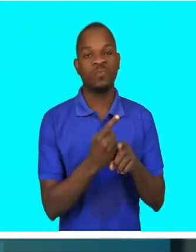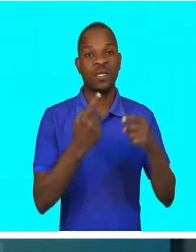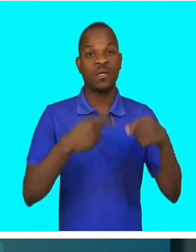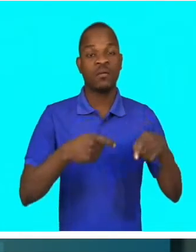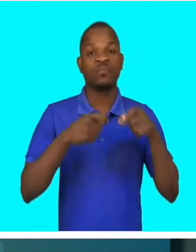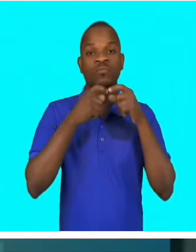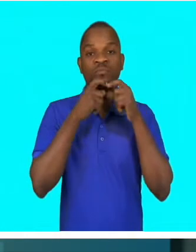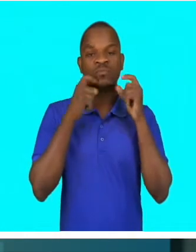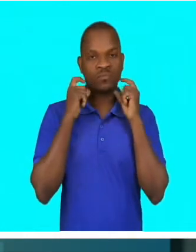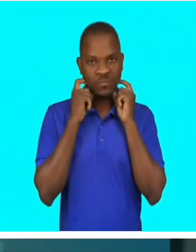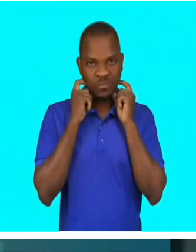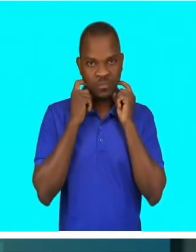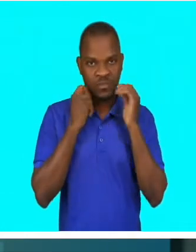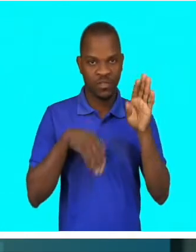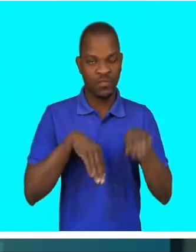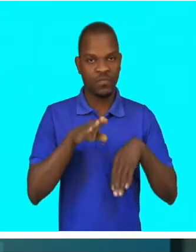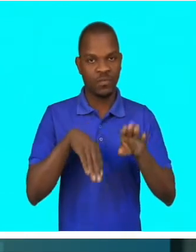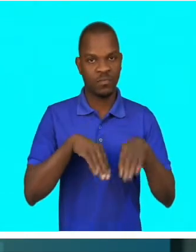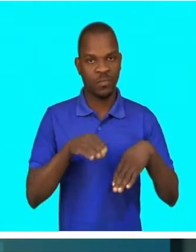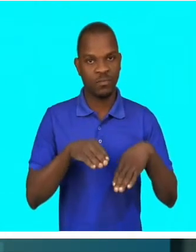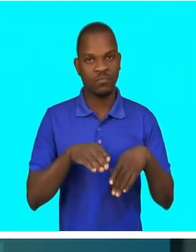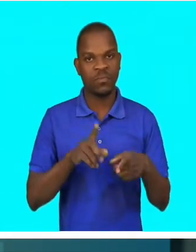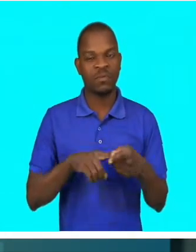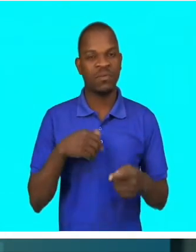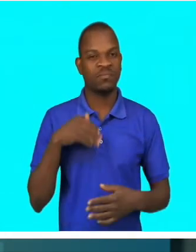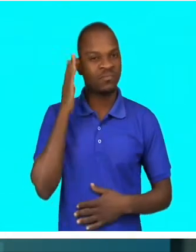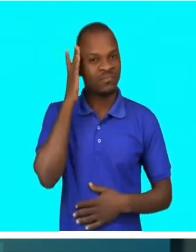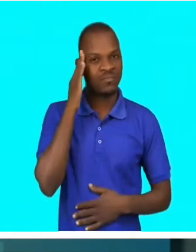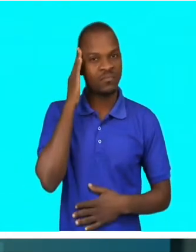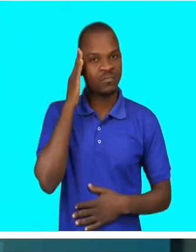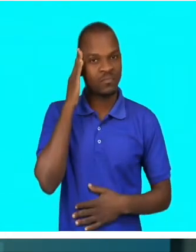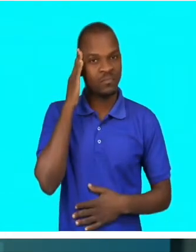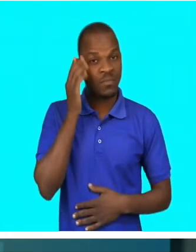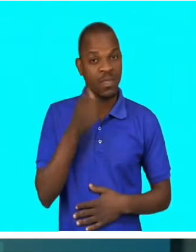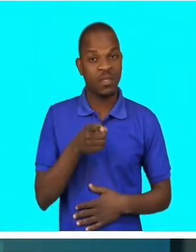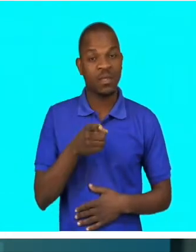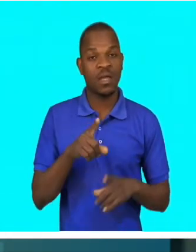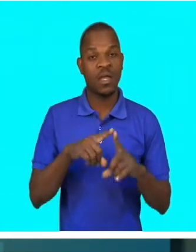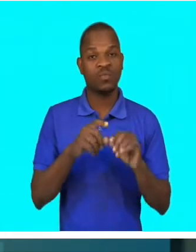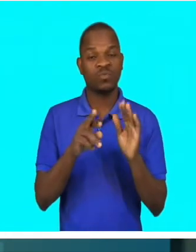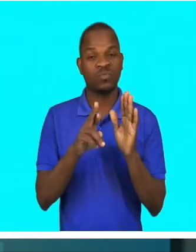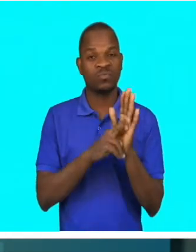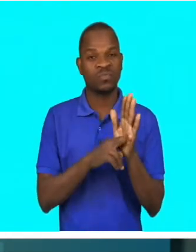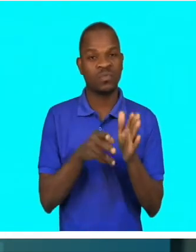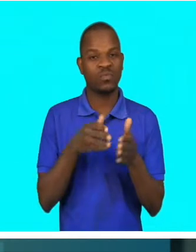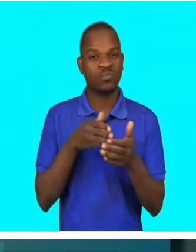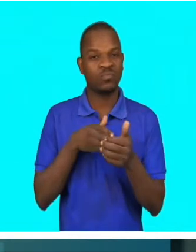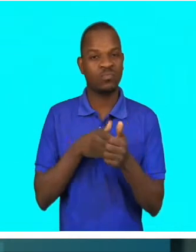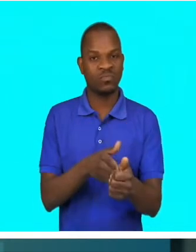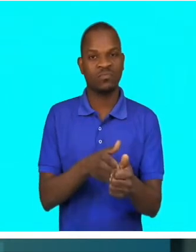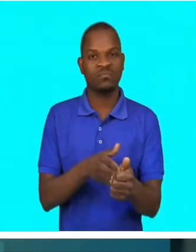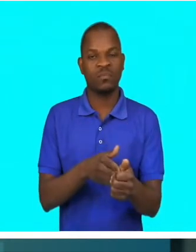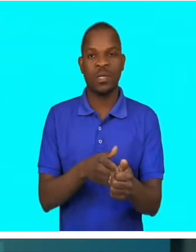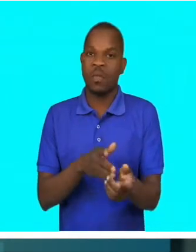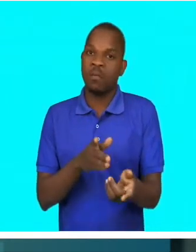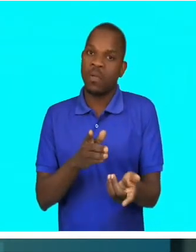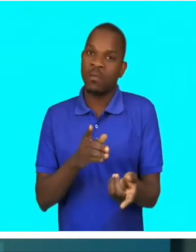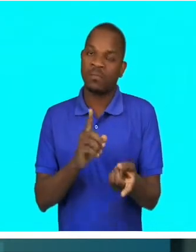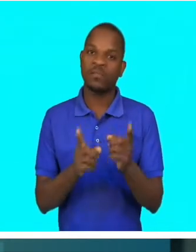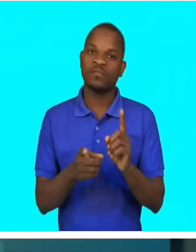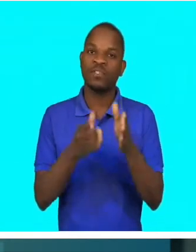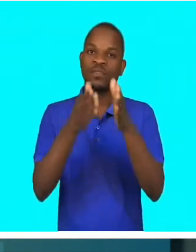participarem no campeonato nacional do vulgo Moçambola. Então, acredito que da forma como as coisas estão a ser feitas, ok, provavelmente